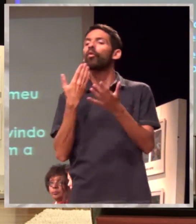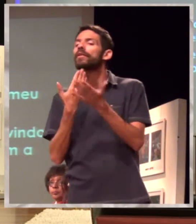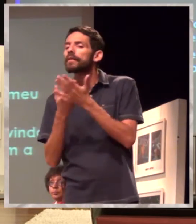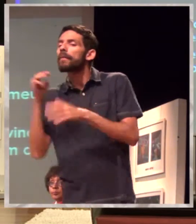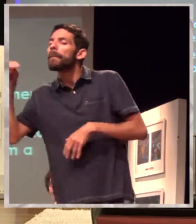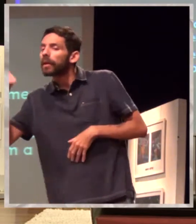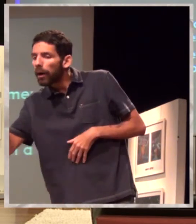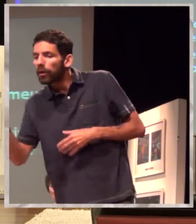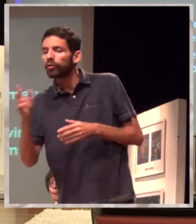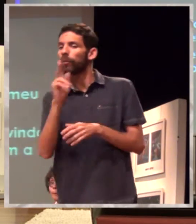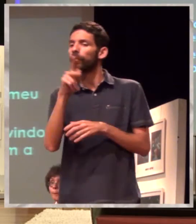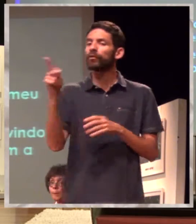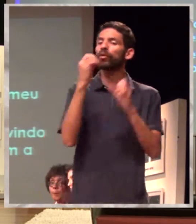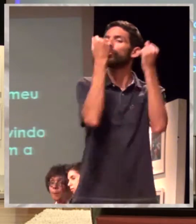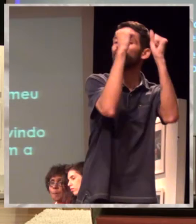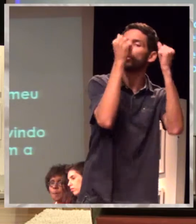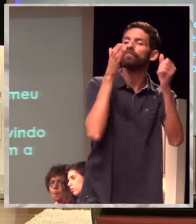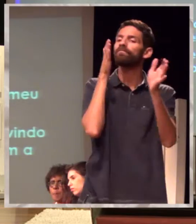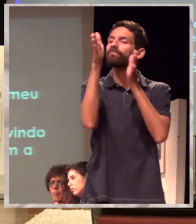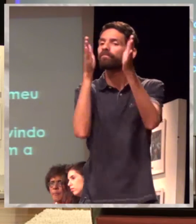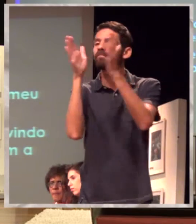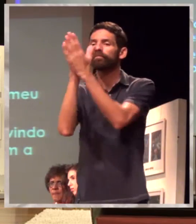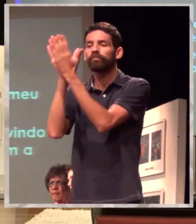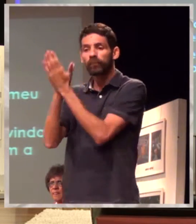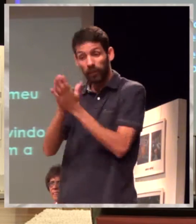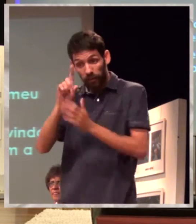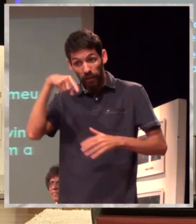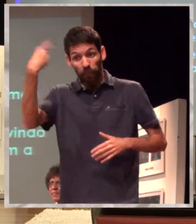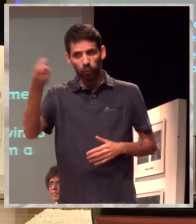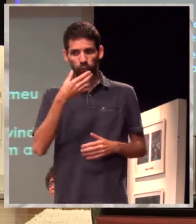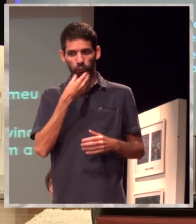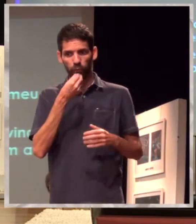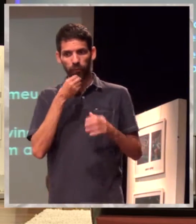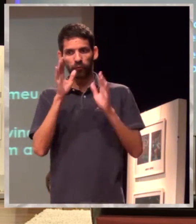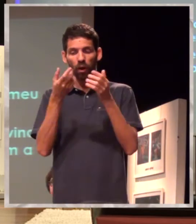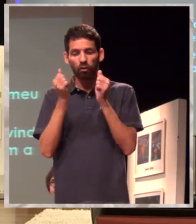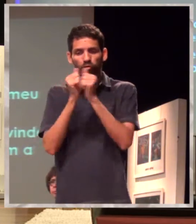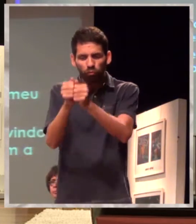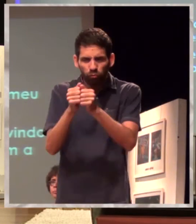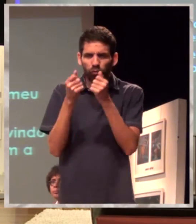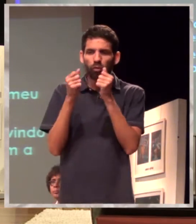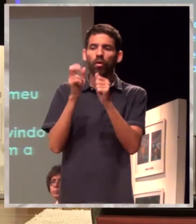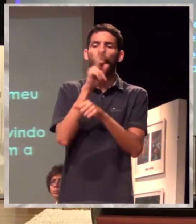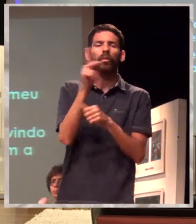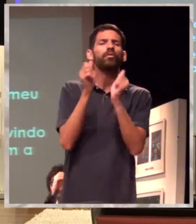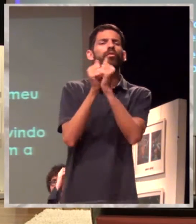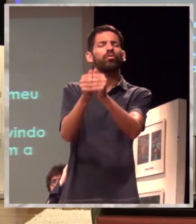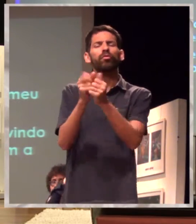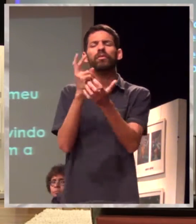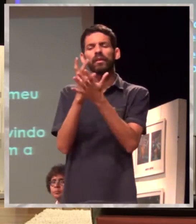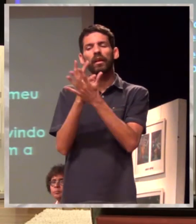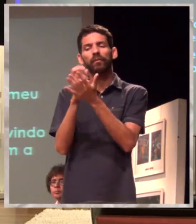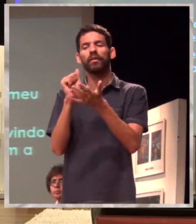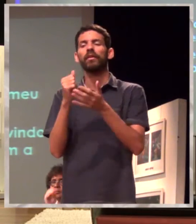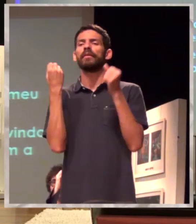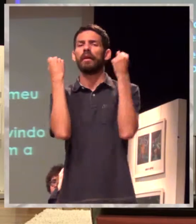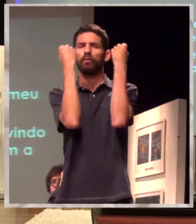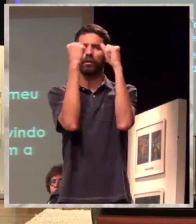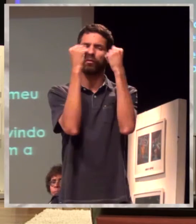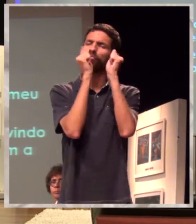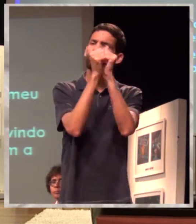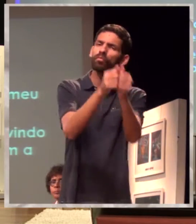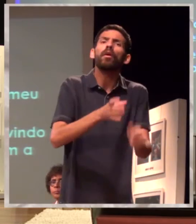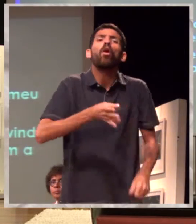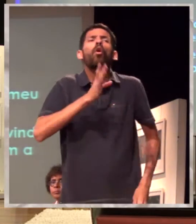com professores de educação física. Esse menino depois ficou acompanhando o professor nas atividades de educação